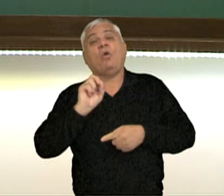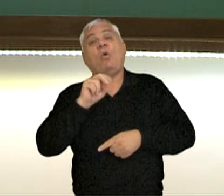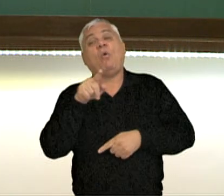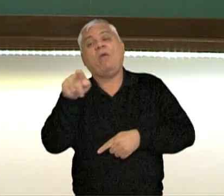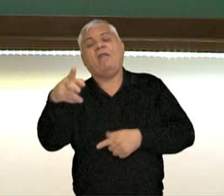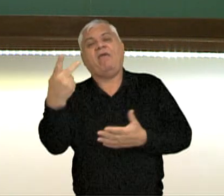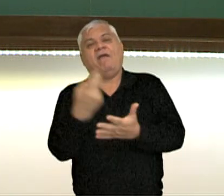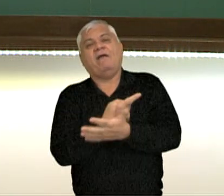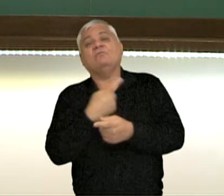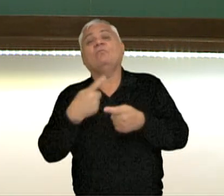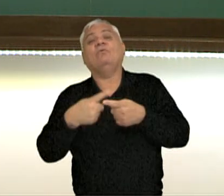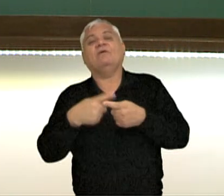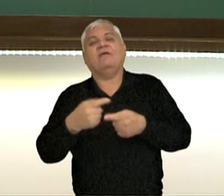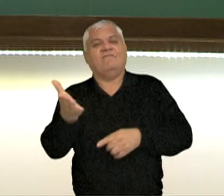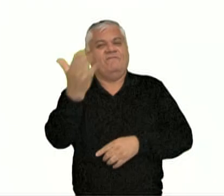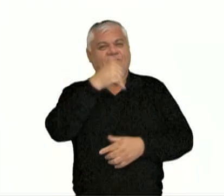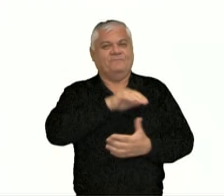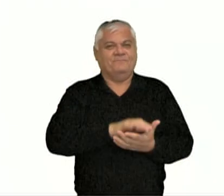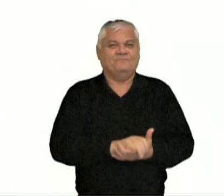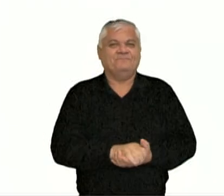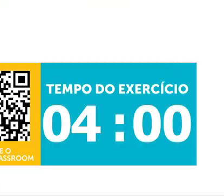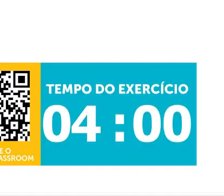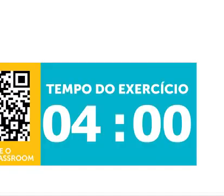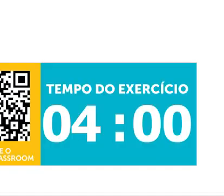que ele está errado. Vamos lá então?